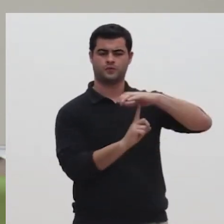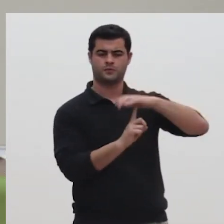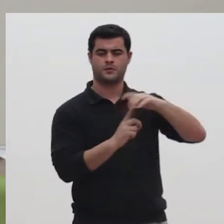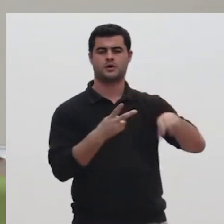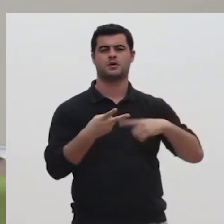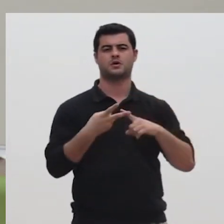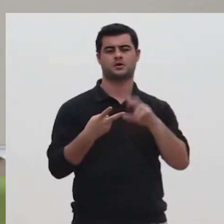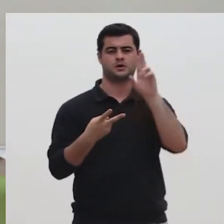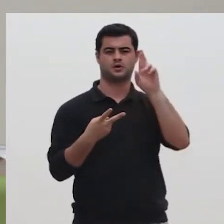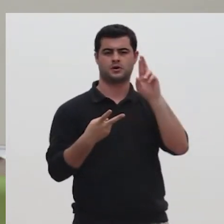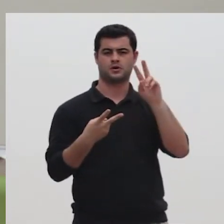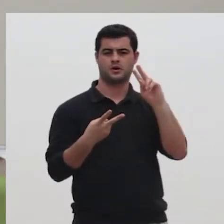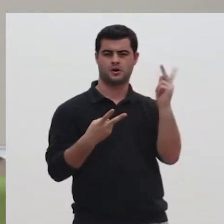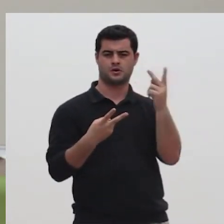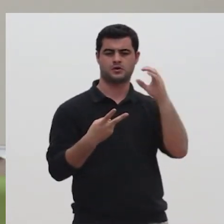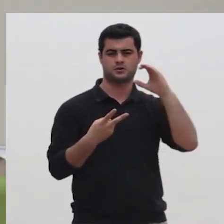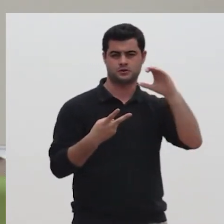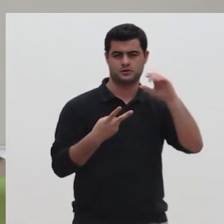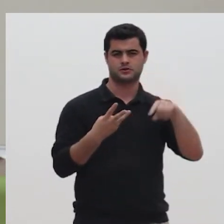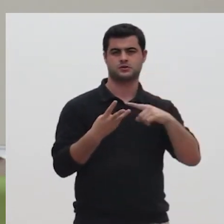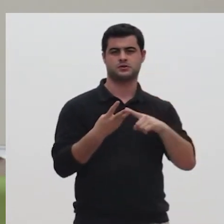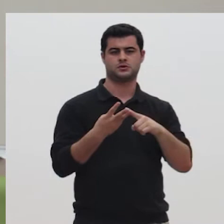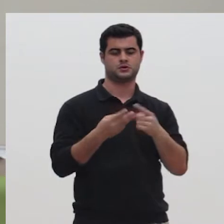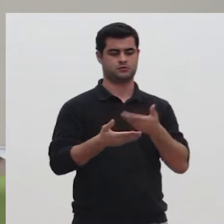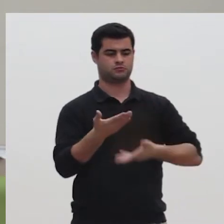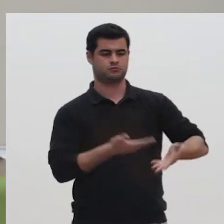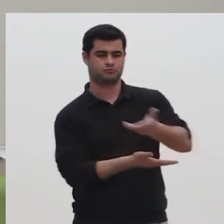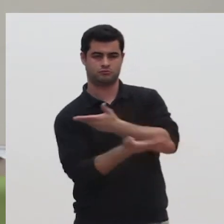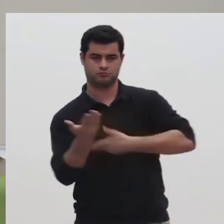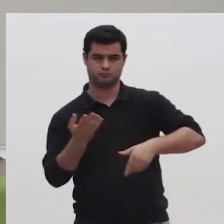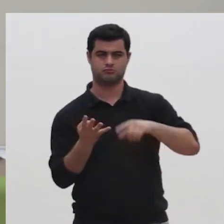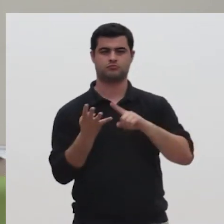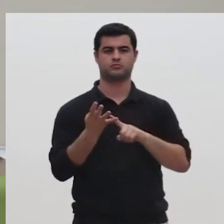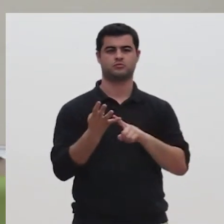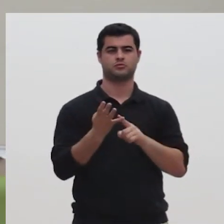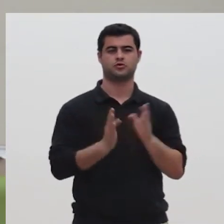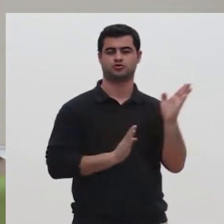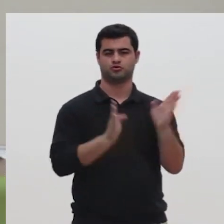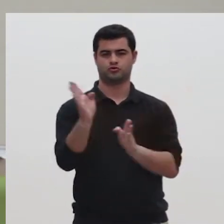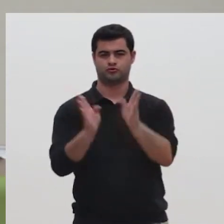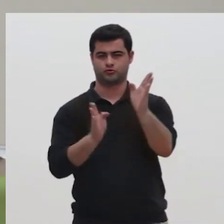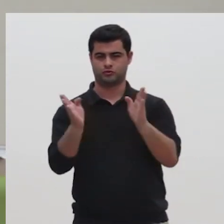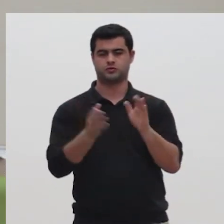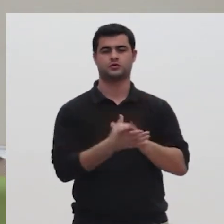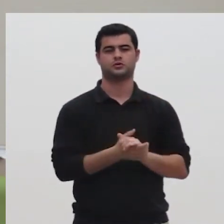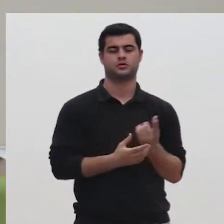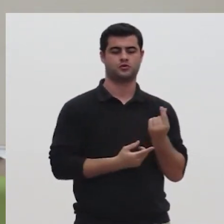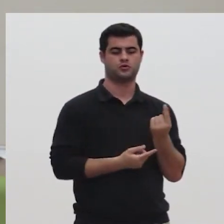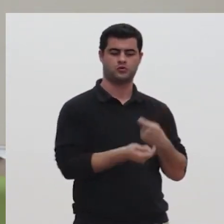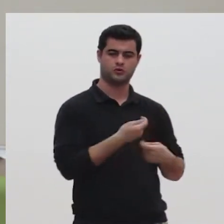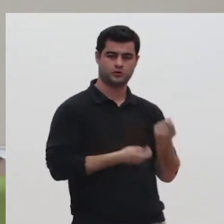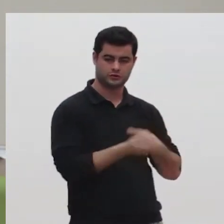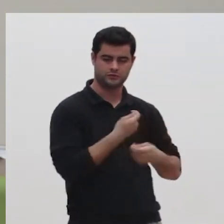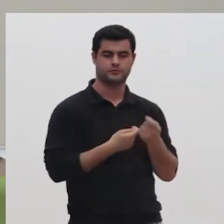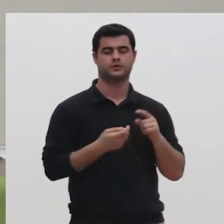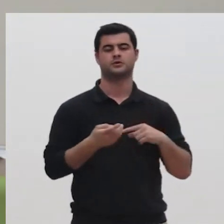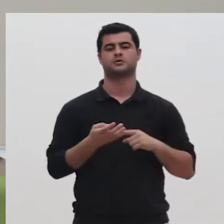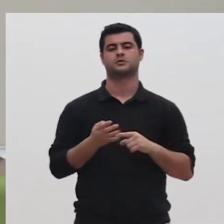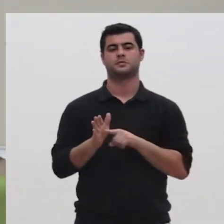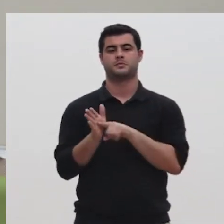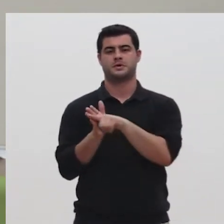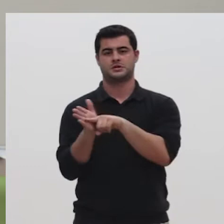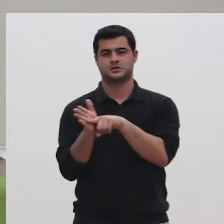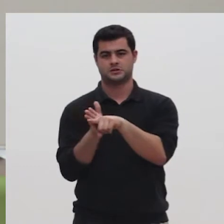clínicas, infraestrutura, internacionalização, jornada flexibilizada, orçamento, pesquisa, política